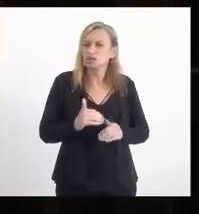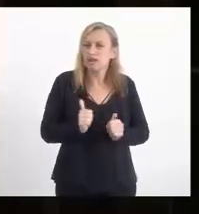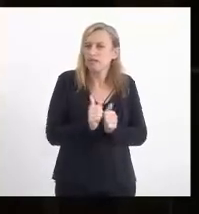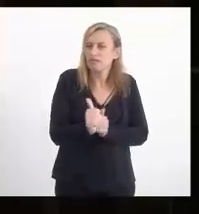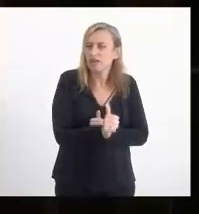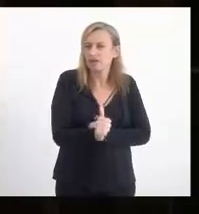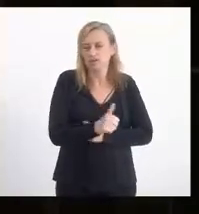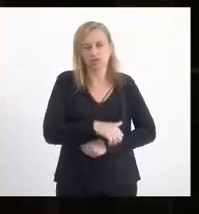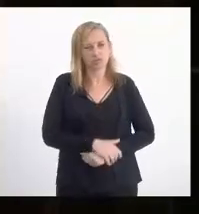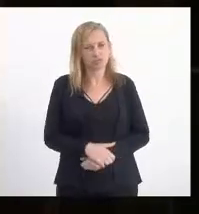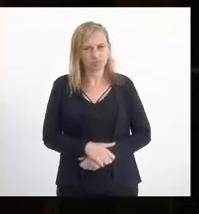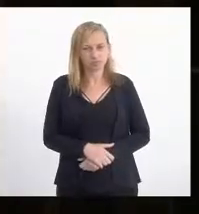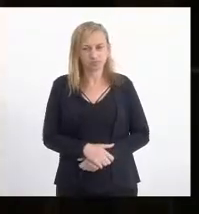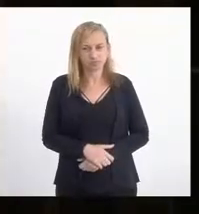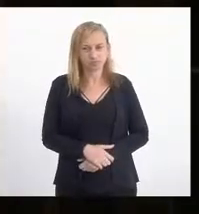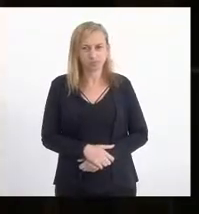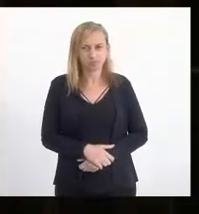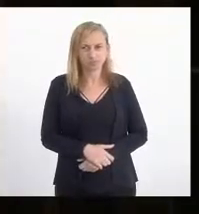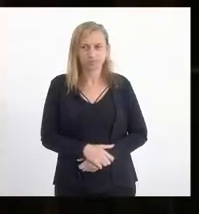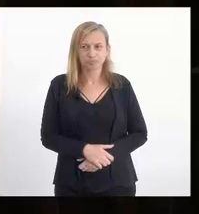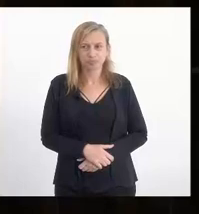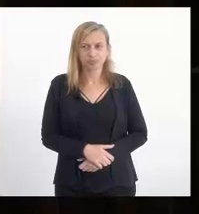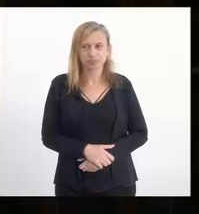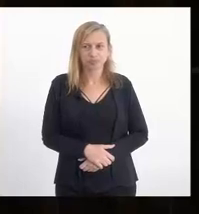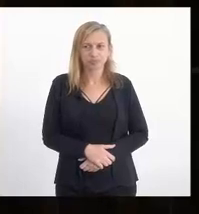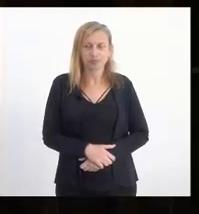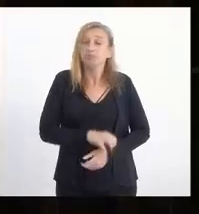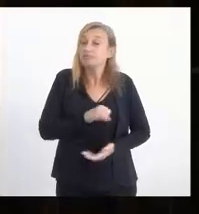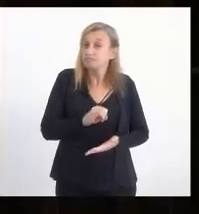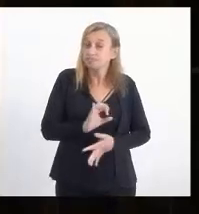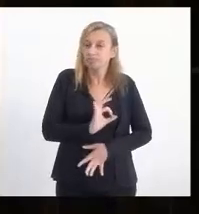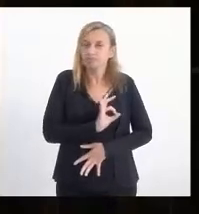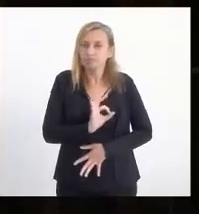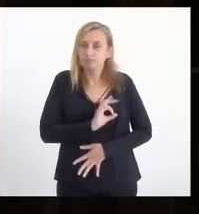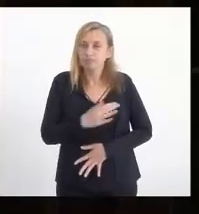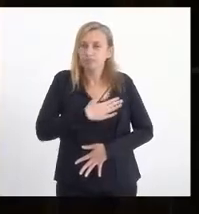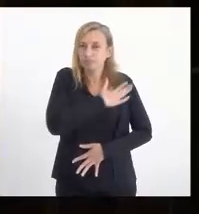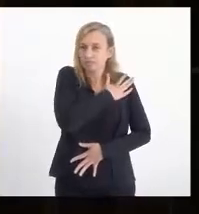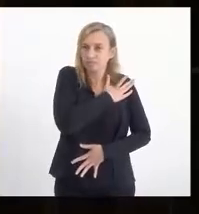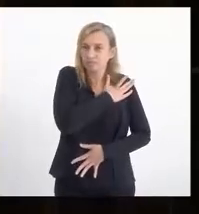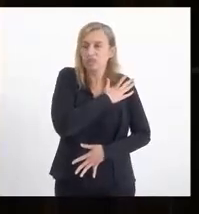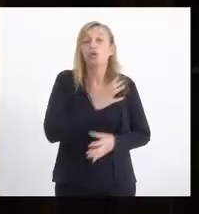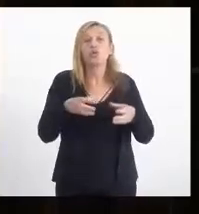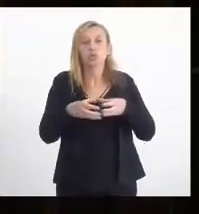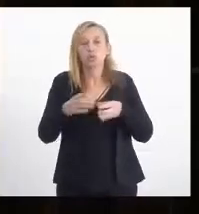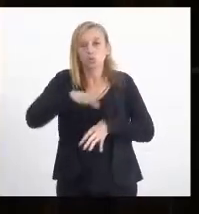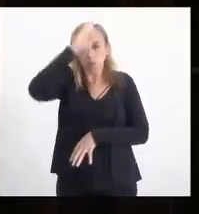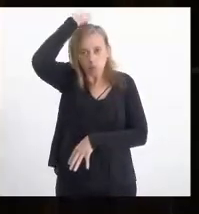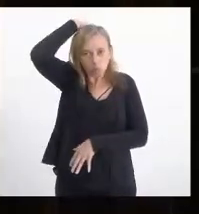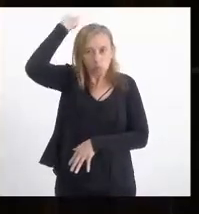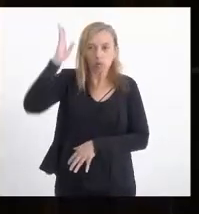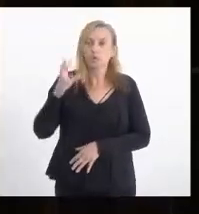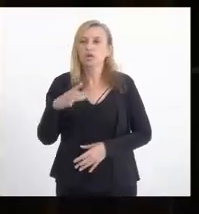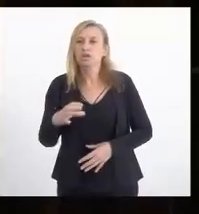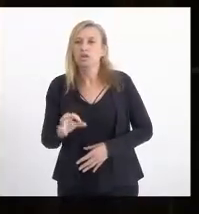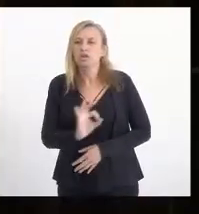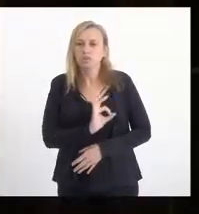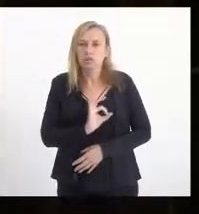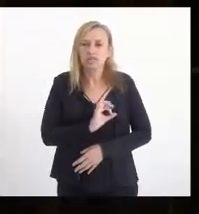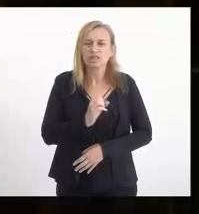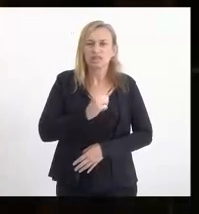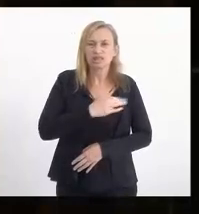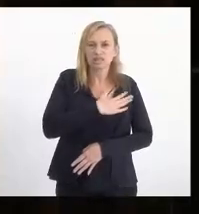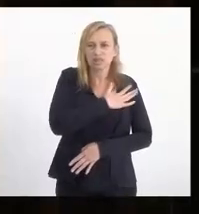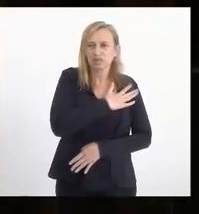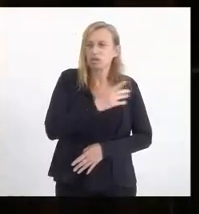ponta e esse a polícia militar se o corpo de bombeiros se a polícia